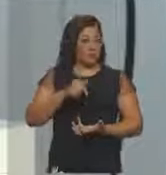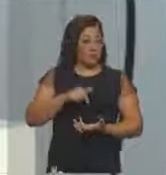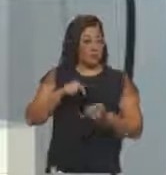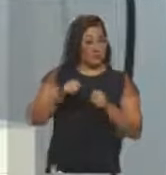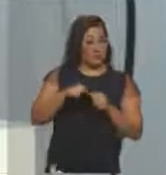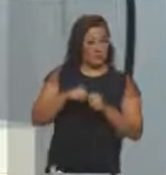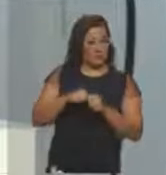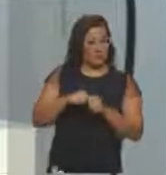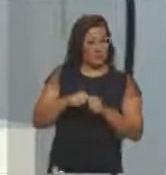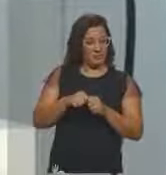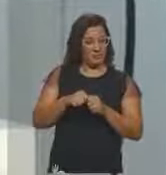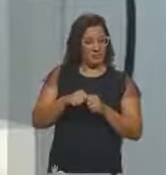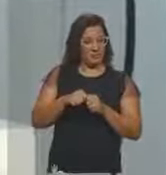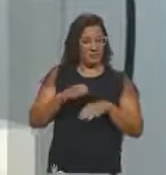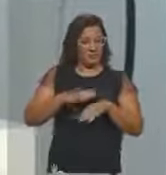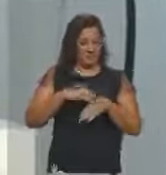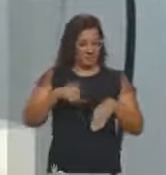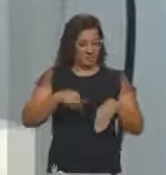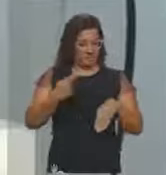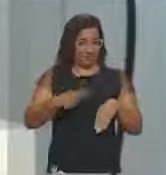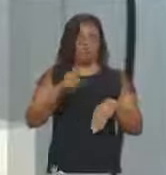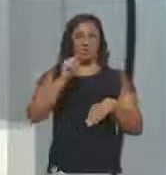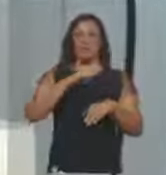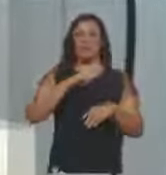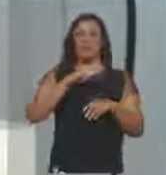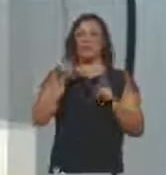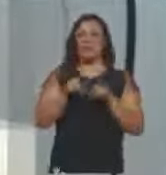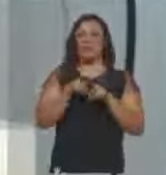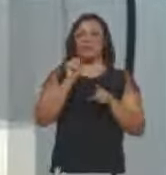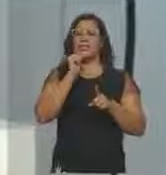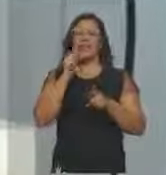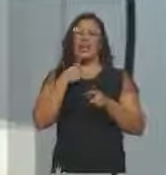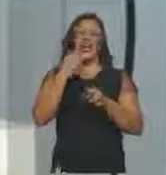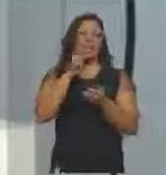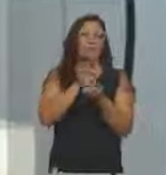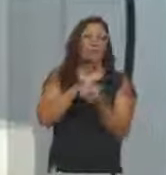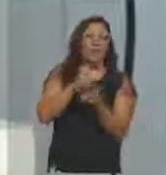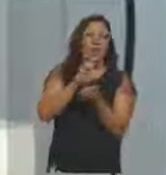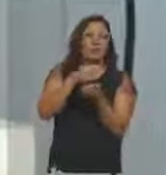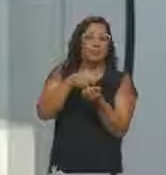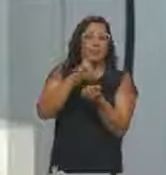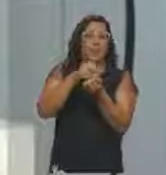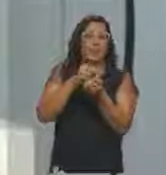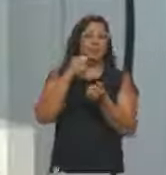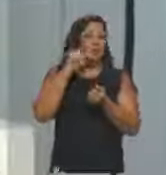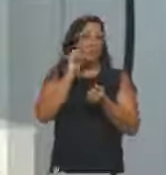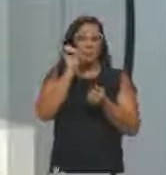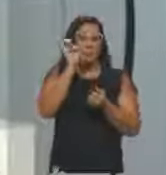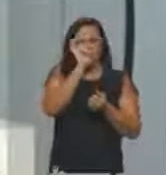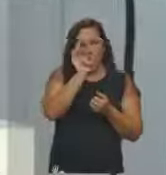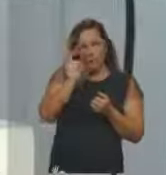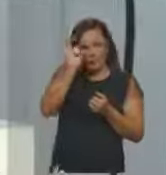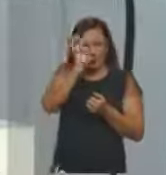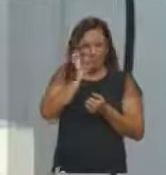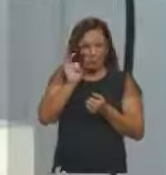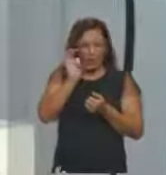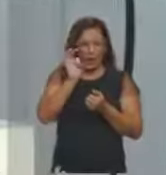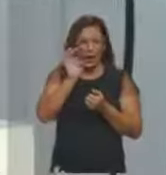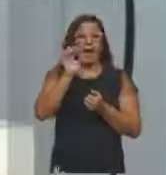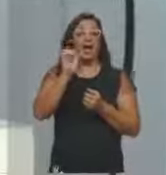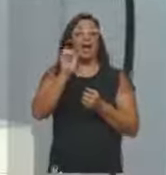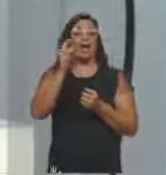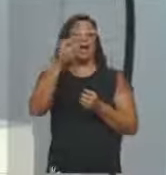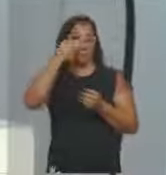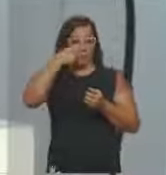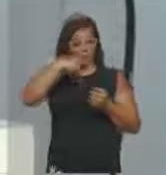digestão. Todas aquelas moléculas que não foram quebradas pela mastigação, ela vai ser